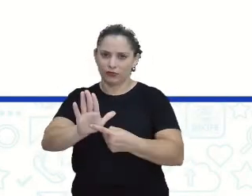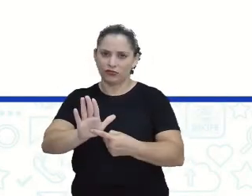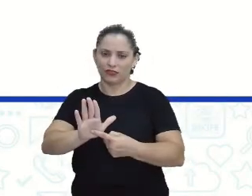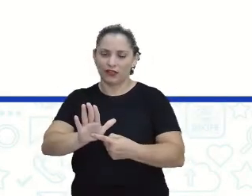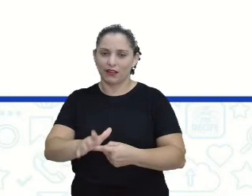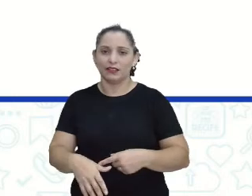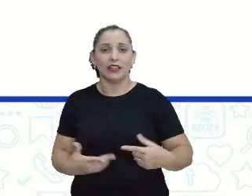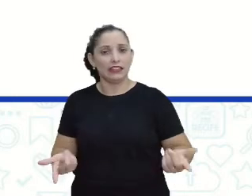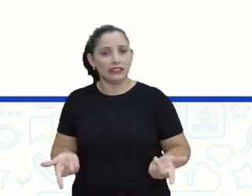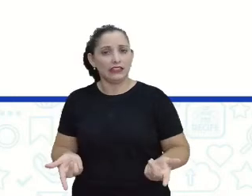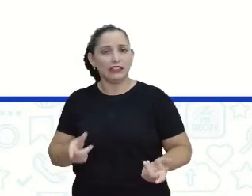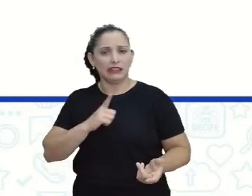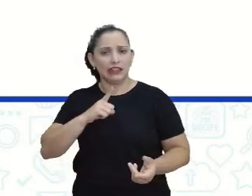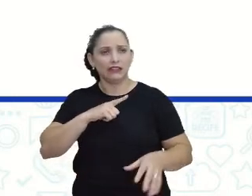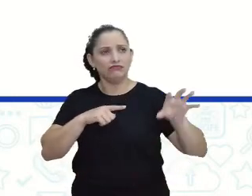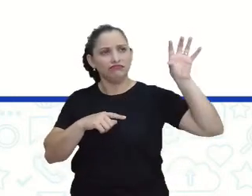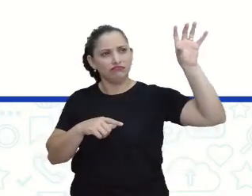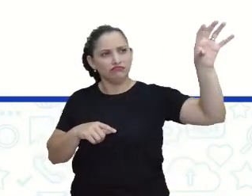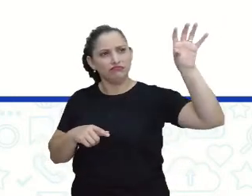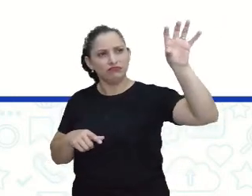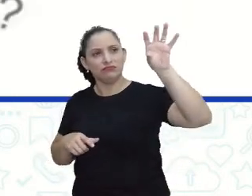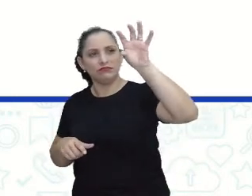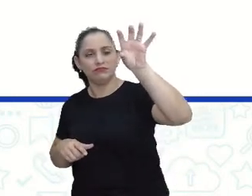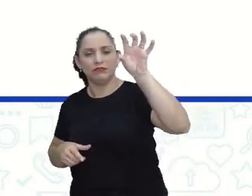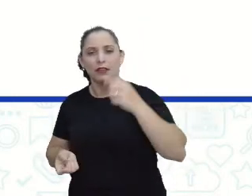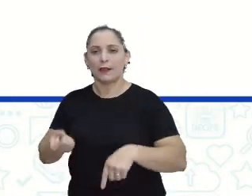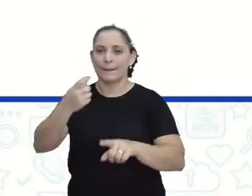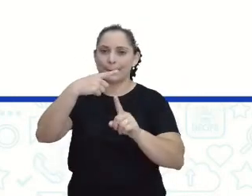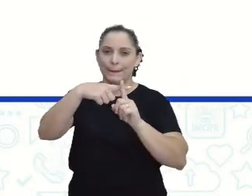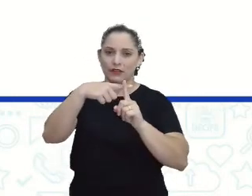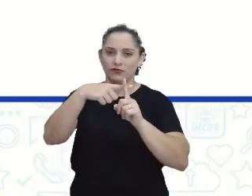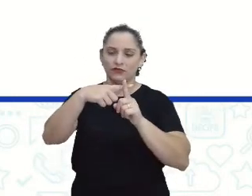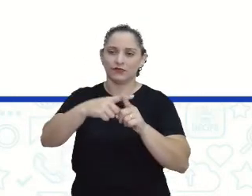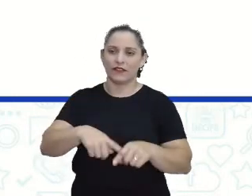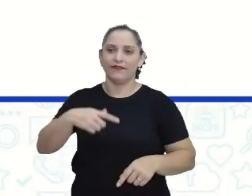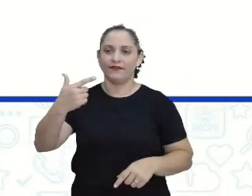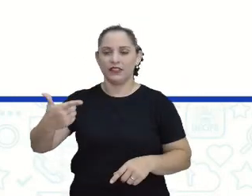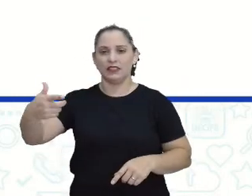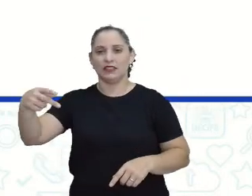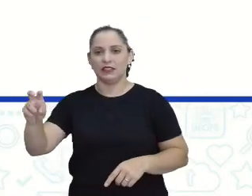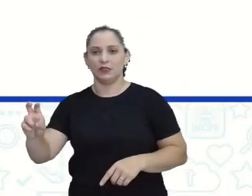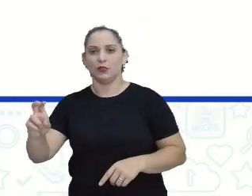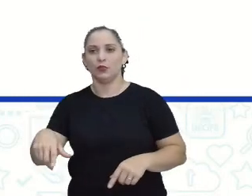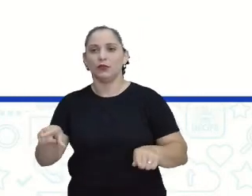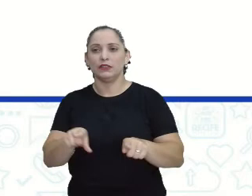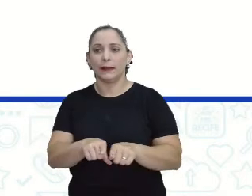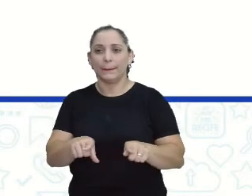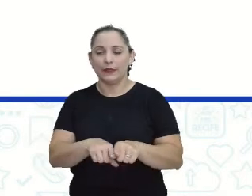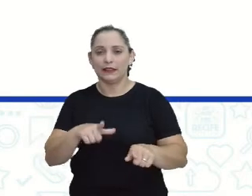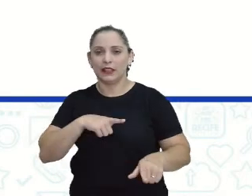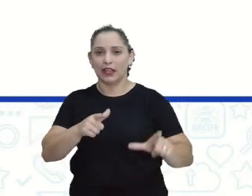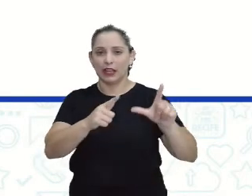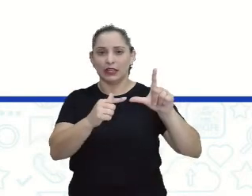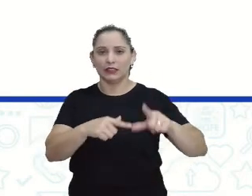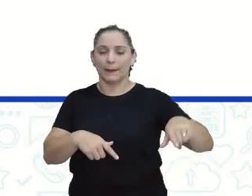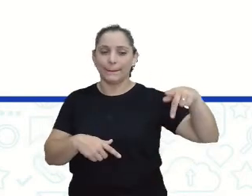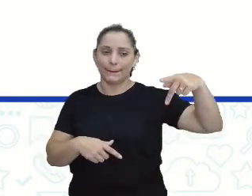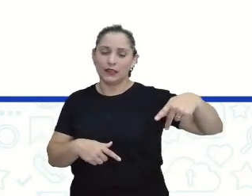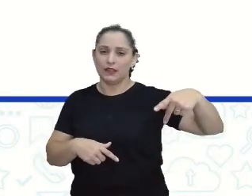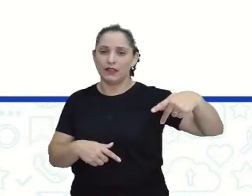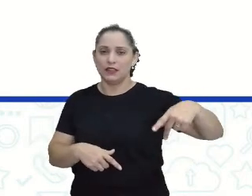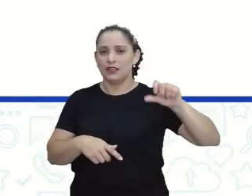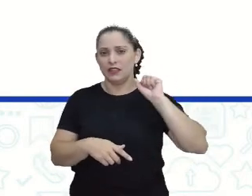o trevo de 4 folhas igual a 25. E a terceira equação eu tenho ali a letra P mais a letra S